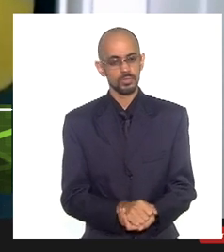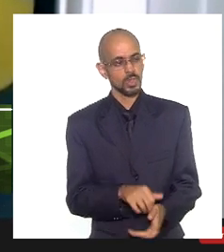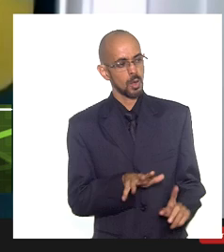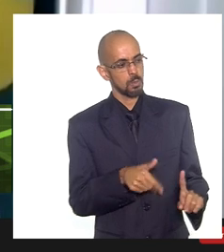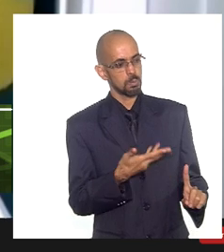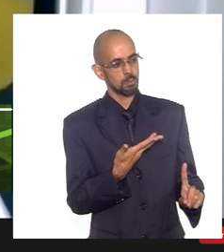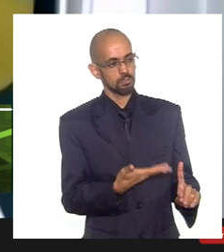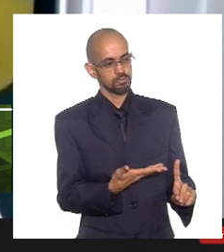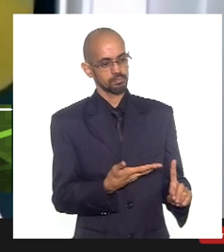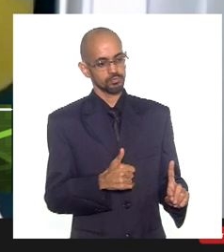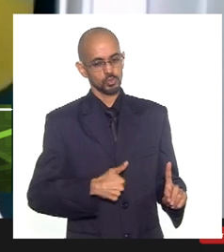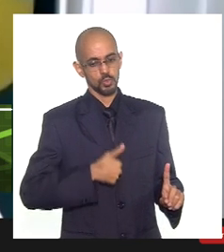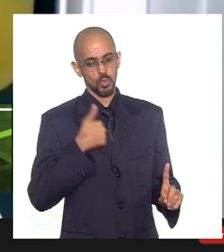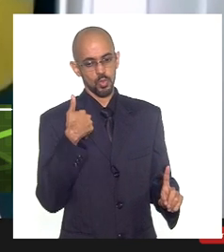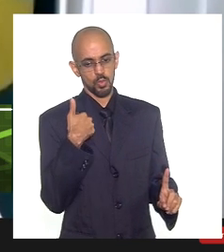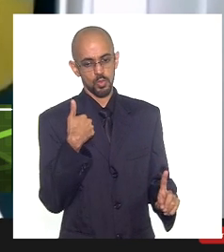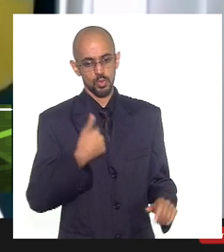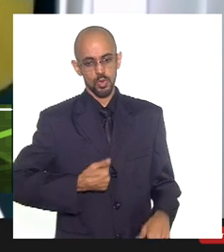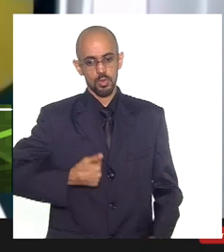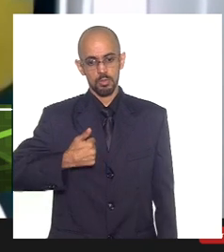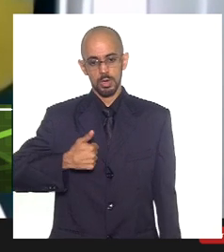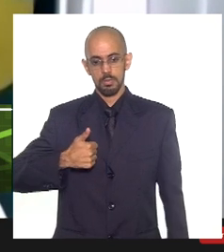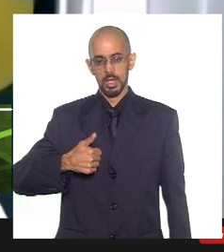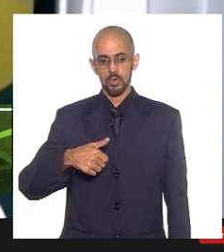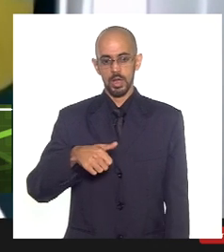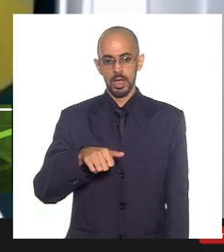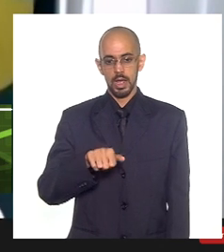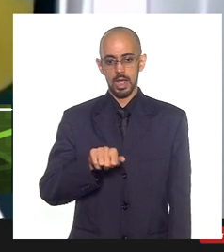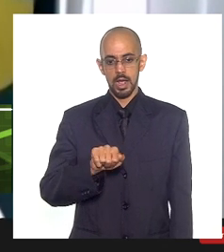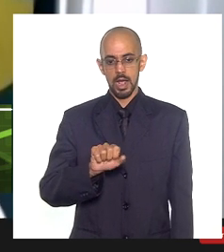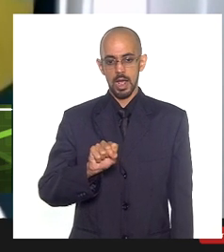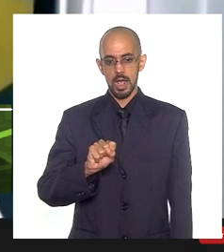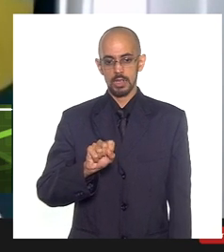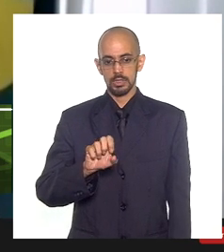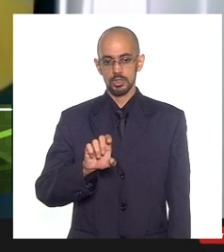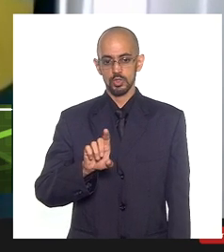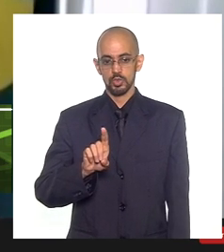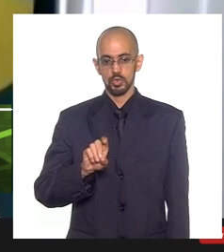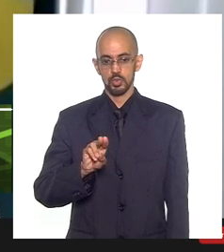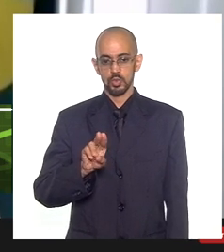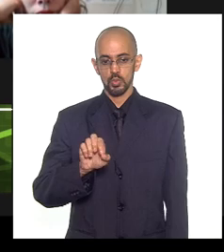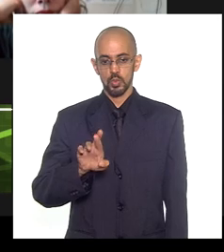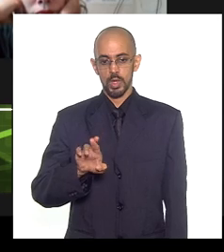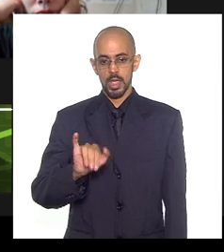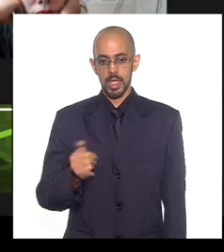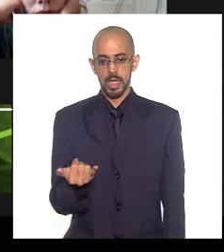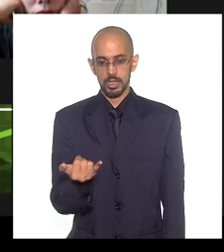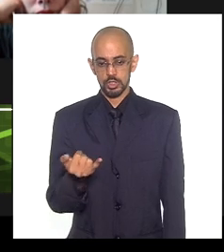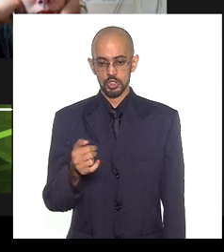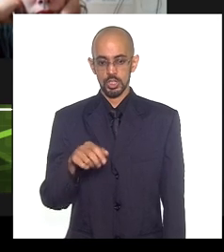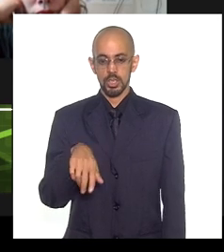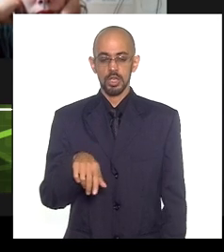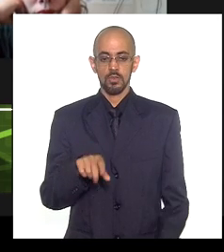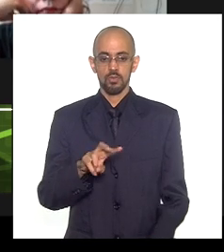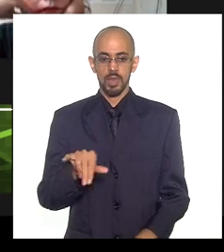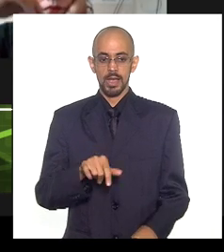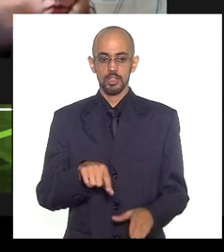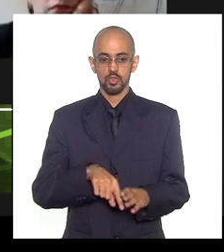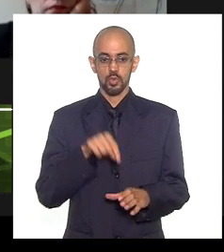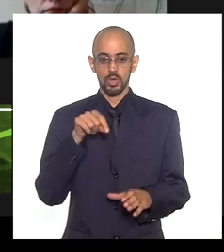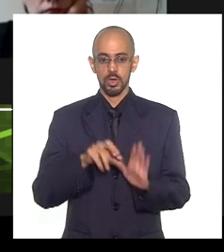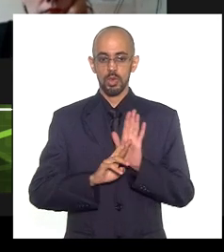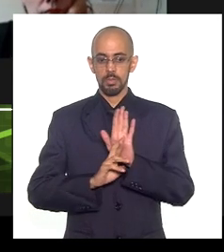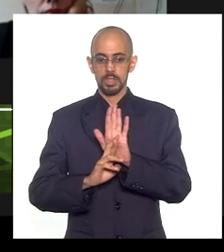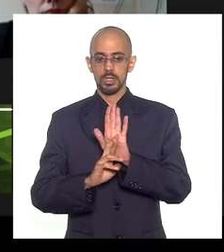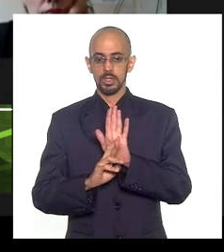participação na audiência a primeira delas é a ASDOERJ então a ASDOERJ vai definir quem vai usar o tempo de cinco minutos para se